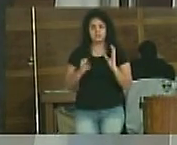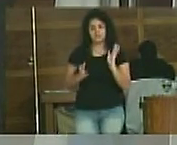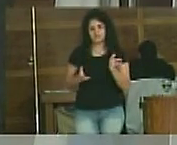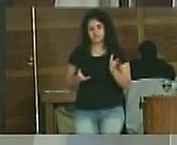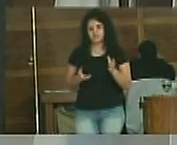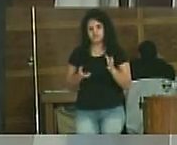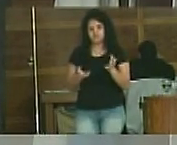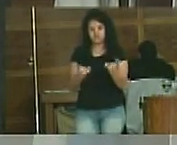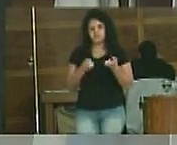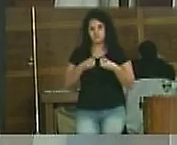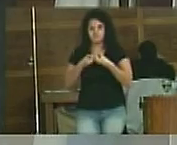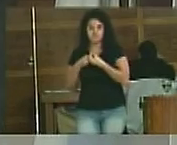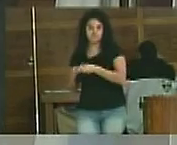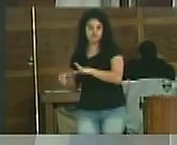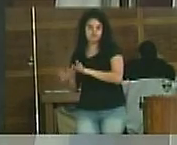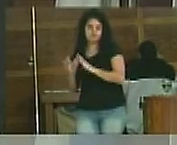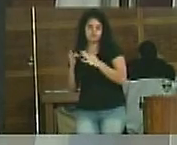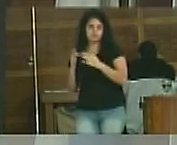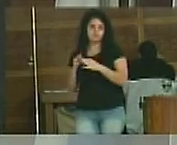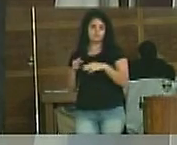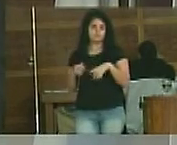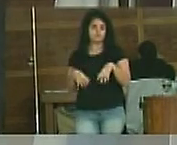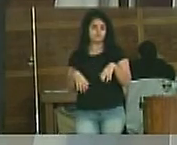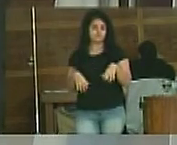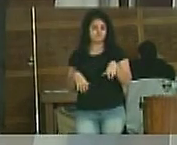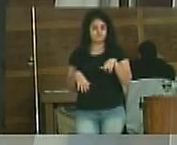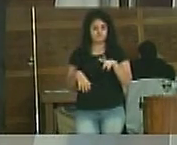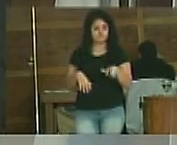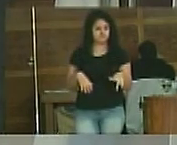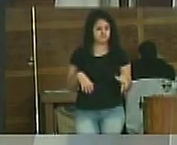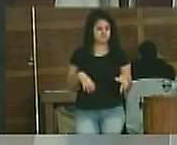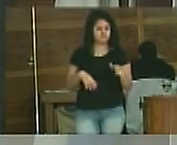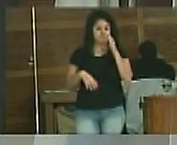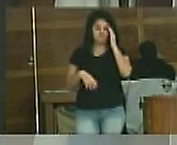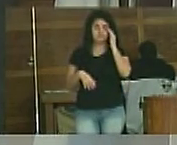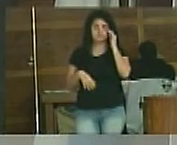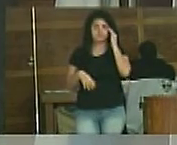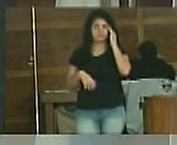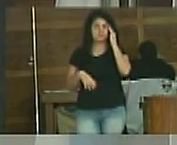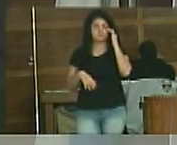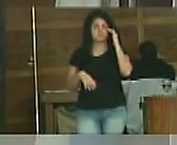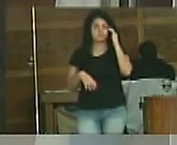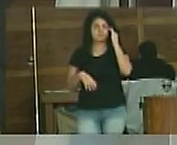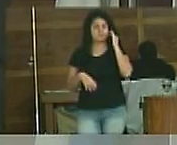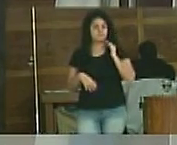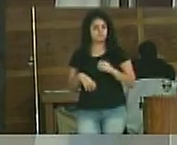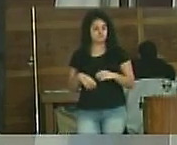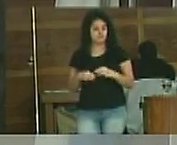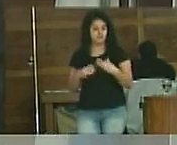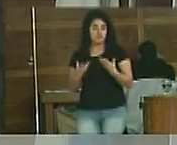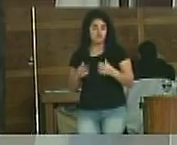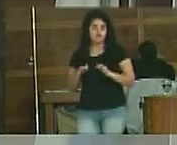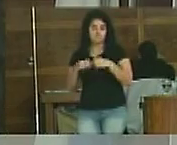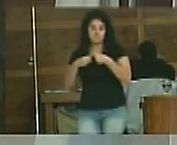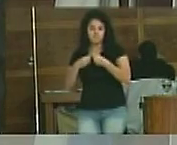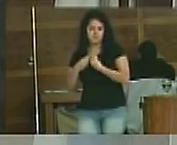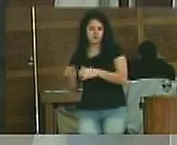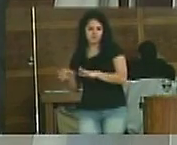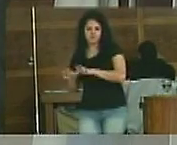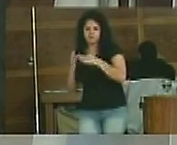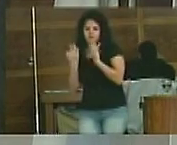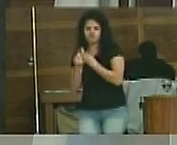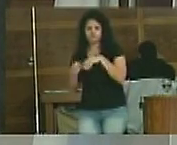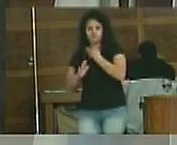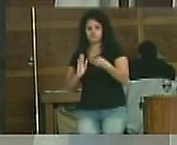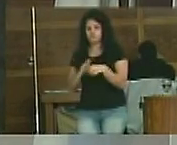isso? Primo. Primo pra mim é nem parente. Porra. Aí se envolve lá o desgraçado, aí expulsa a família toda. Porra,